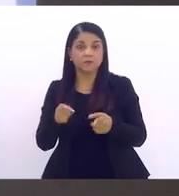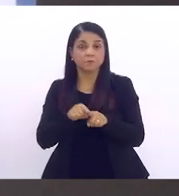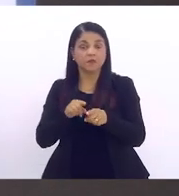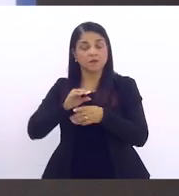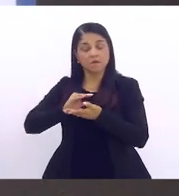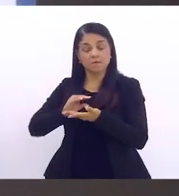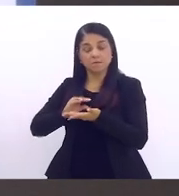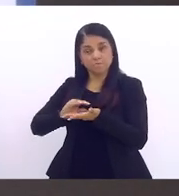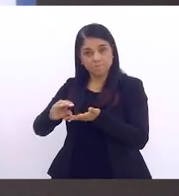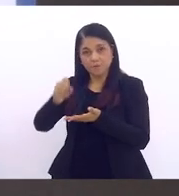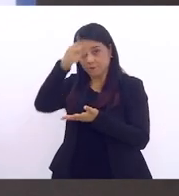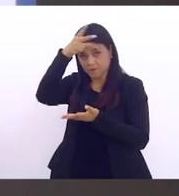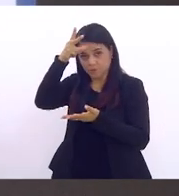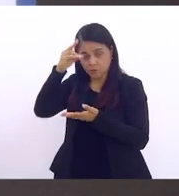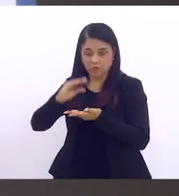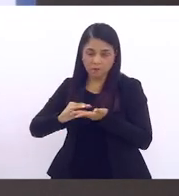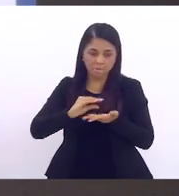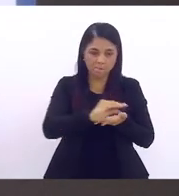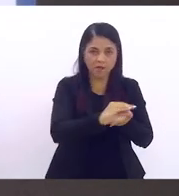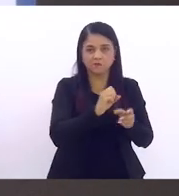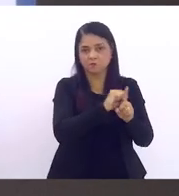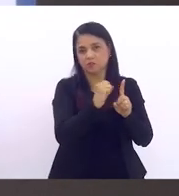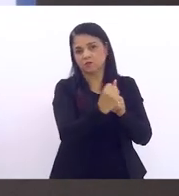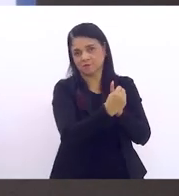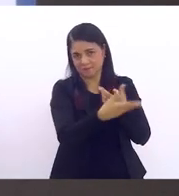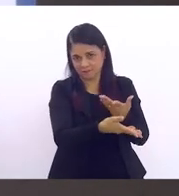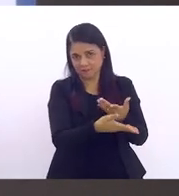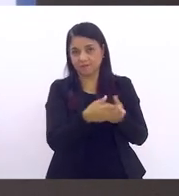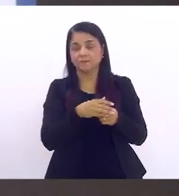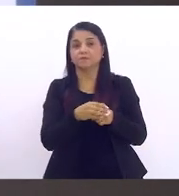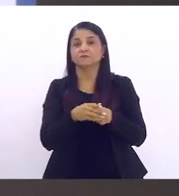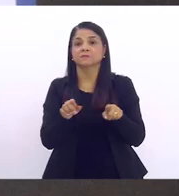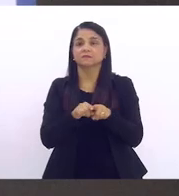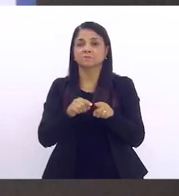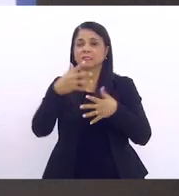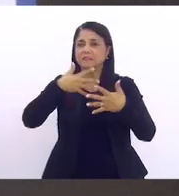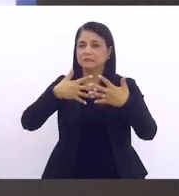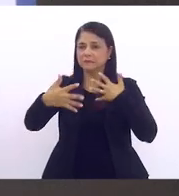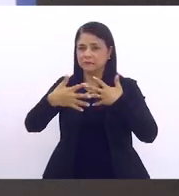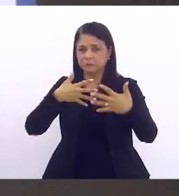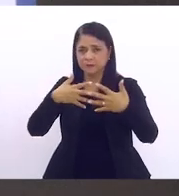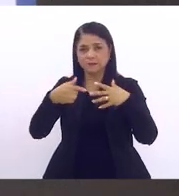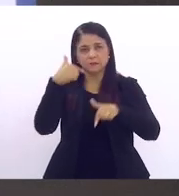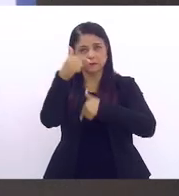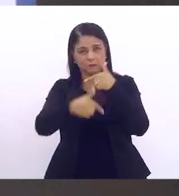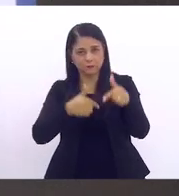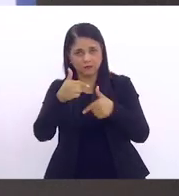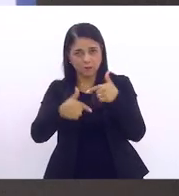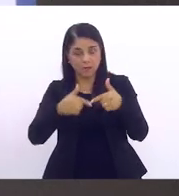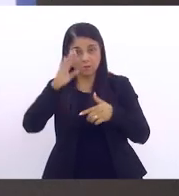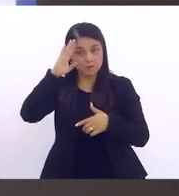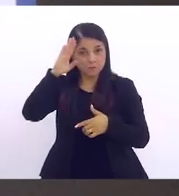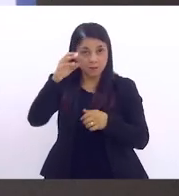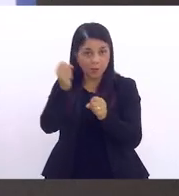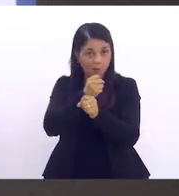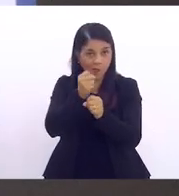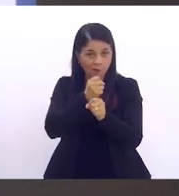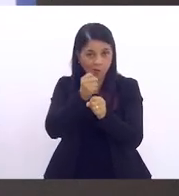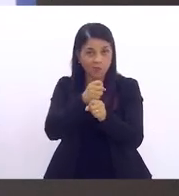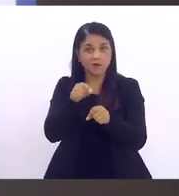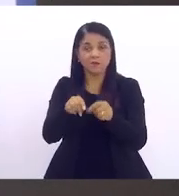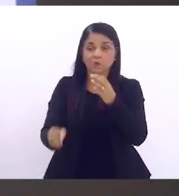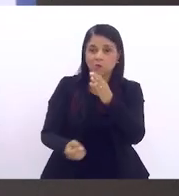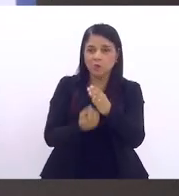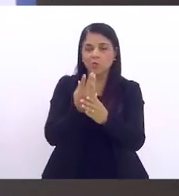automaticamente é repassado para PR pra sociedade e aqui para trazer mais transparência de todo o trabalho que a gente vem fazendo Principalmente as obras a gente